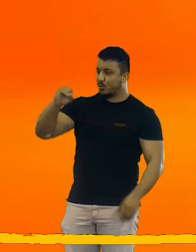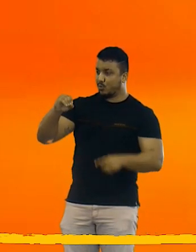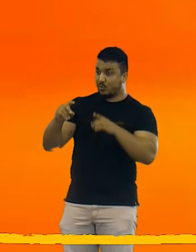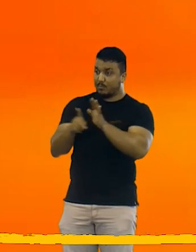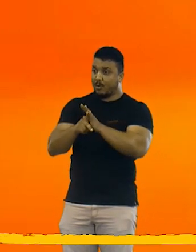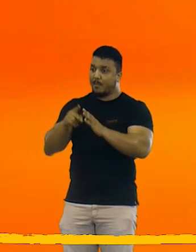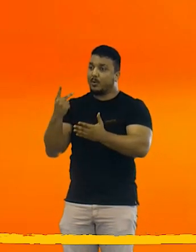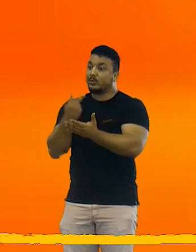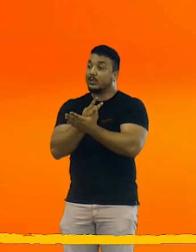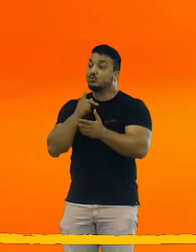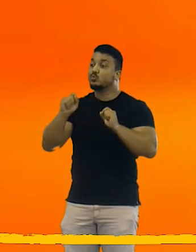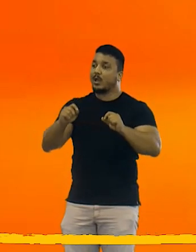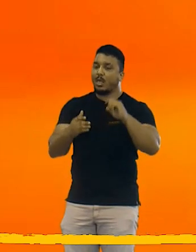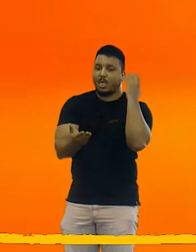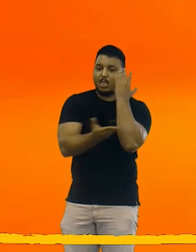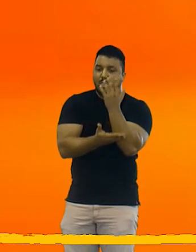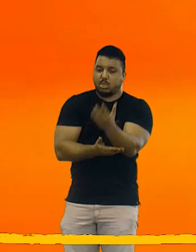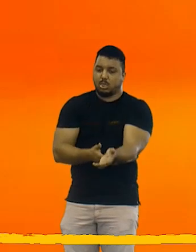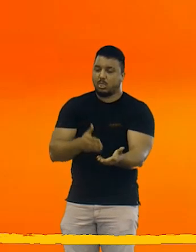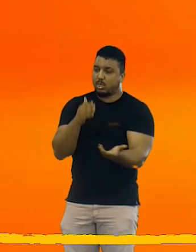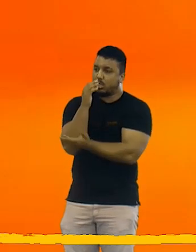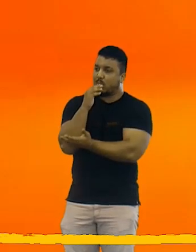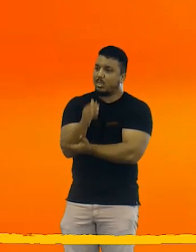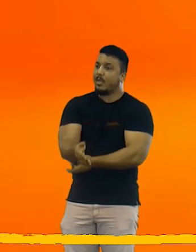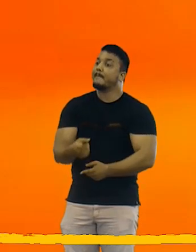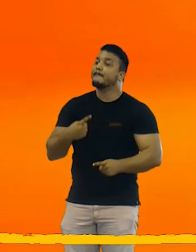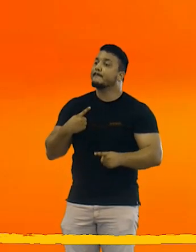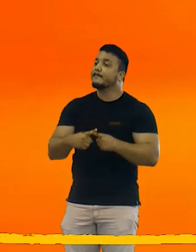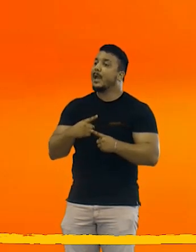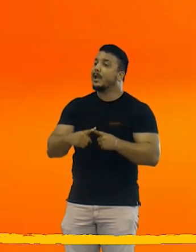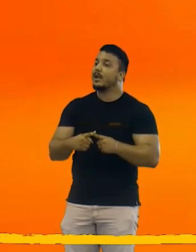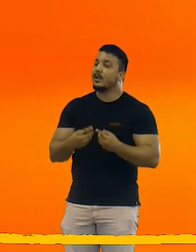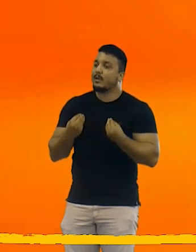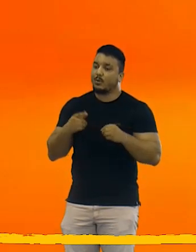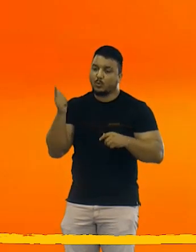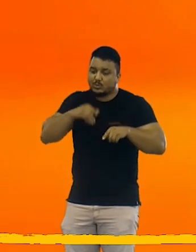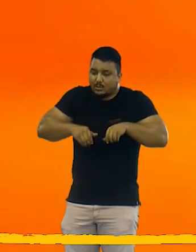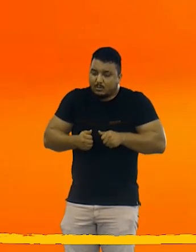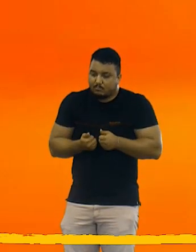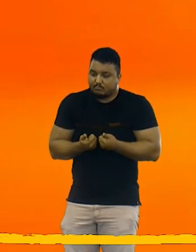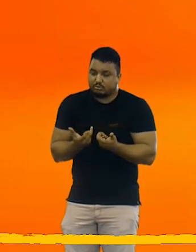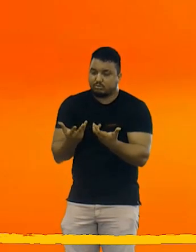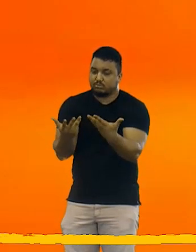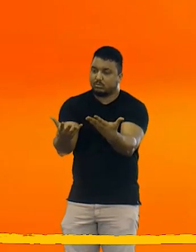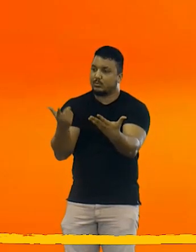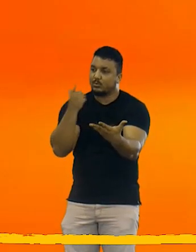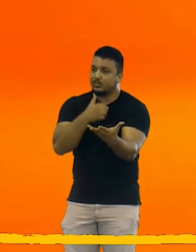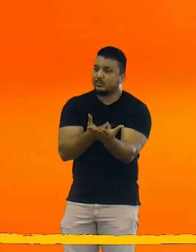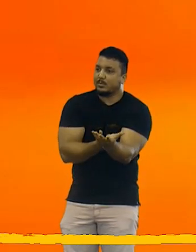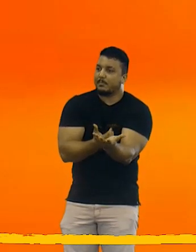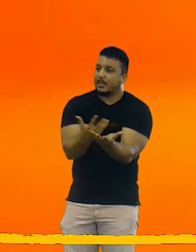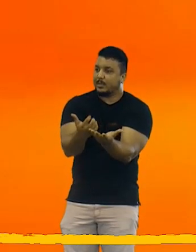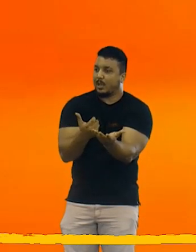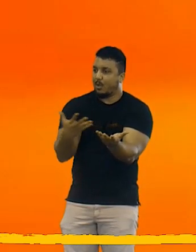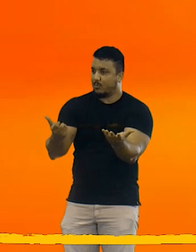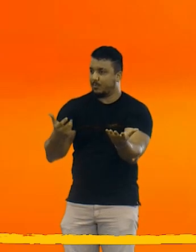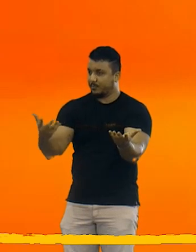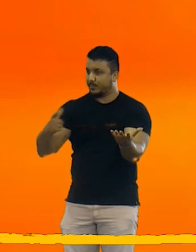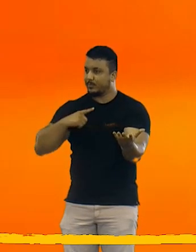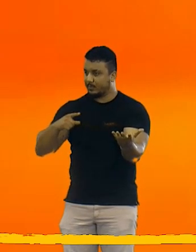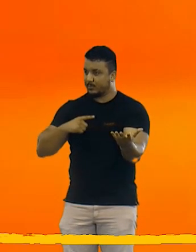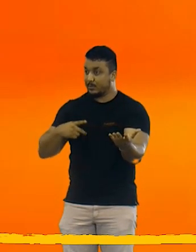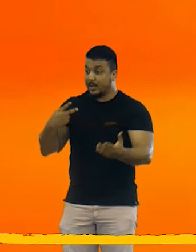do desmatamento sul-amazônico. Madeira, gado e soja. Além do mais, o Nordeste ela tem uma